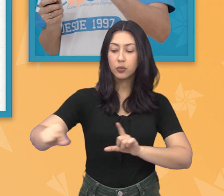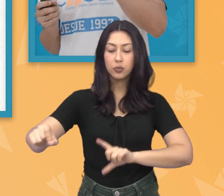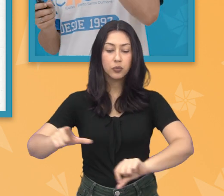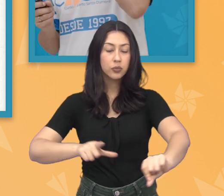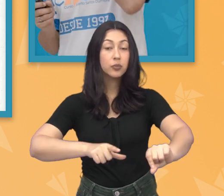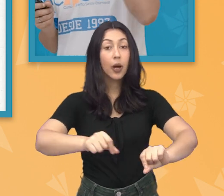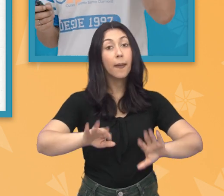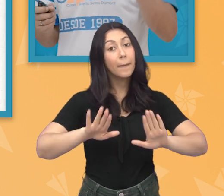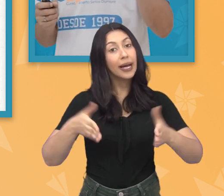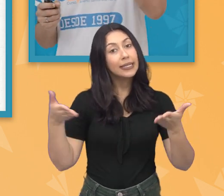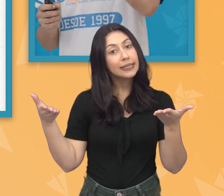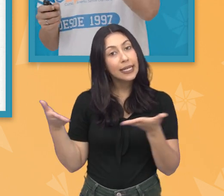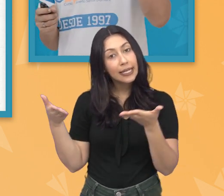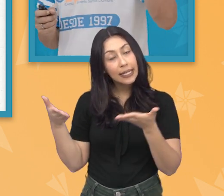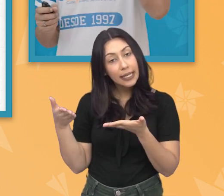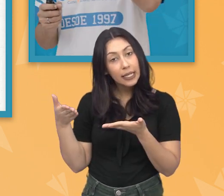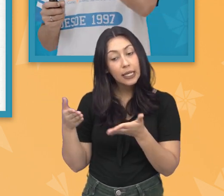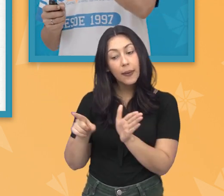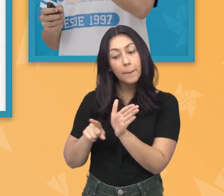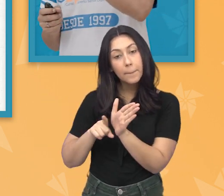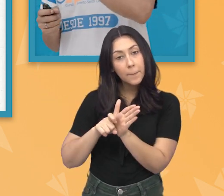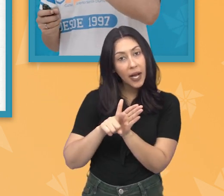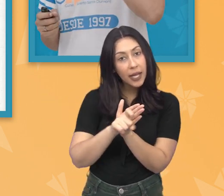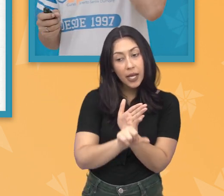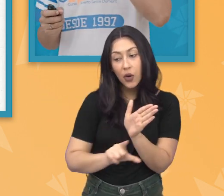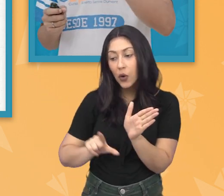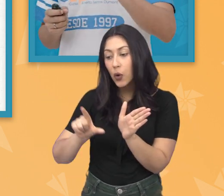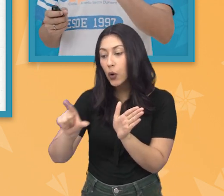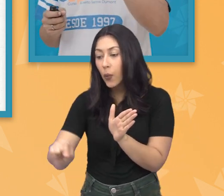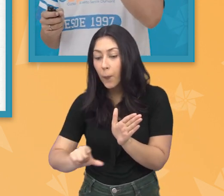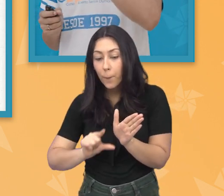processo parecido, né, que elas vão ingerir essa parte,